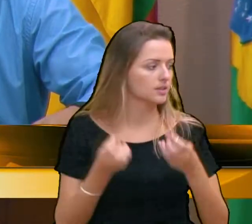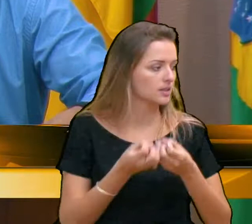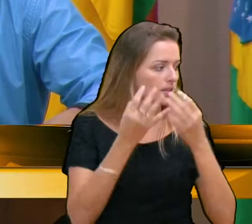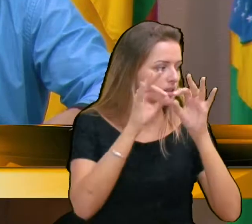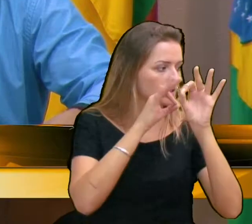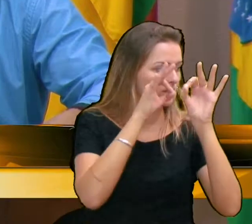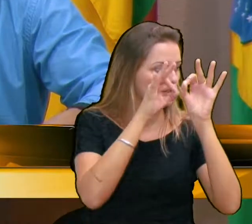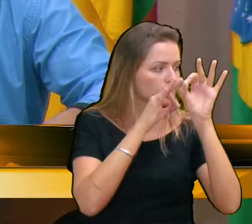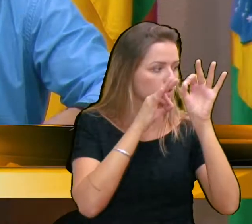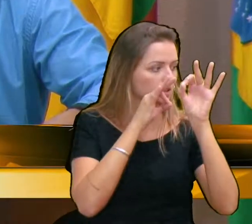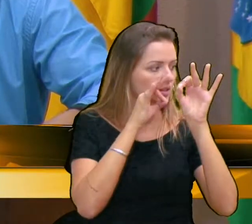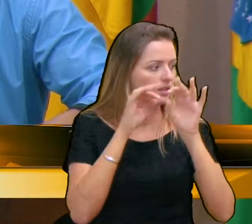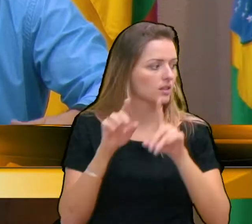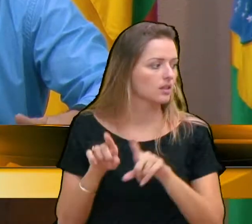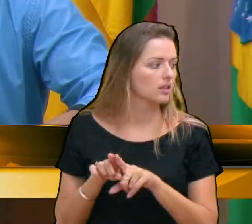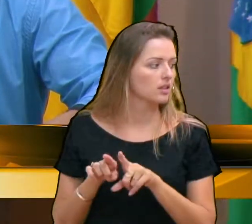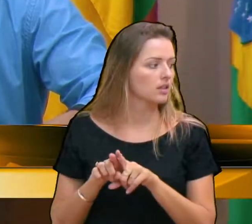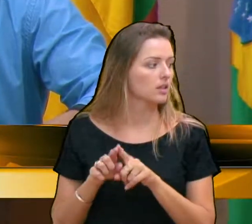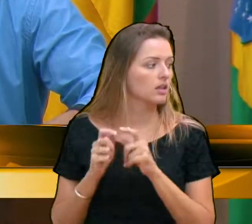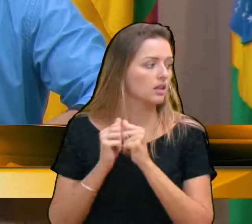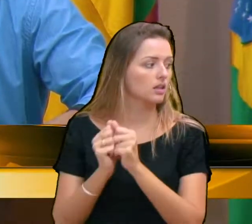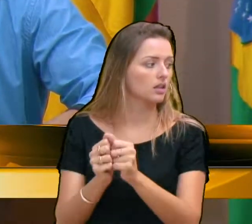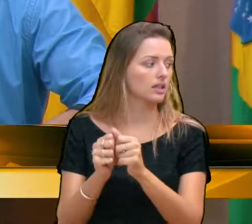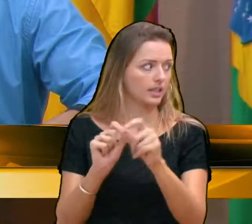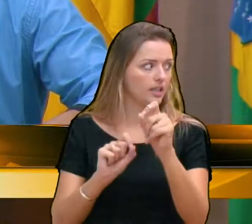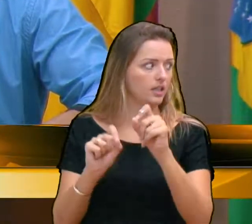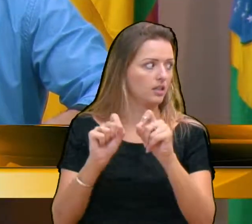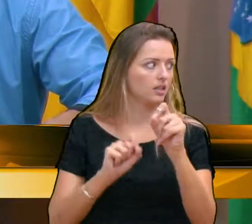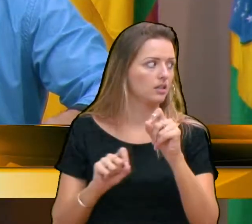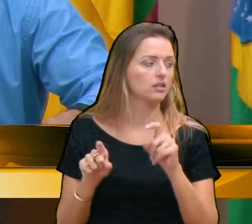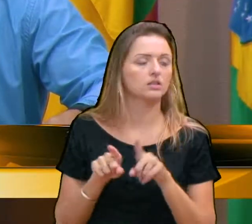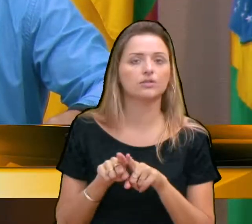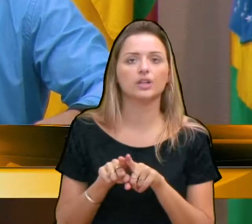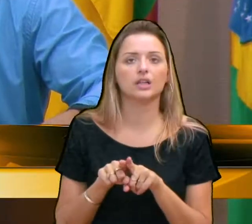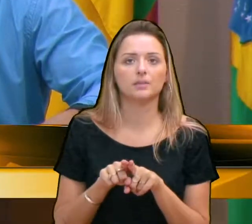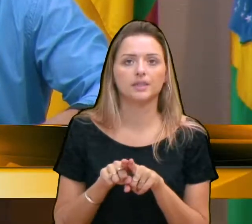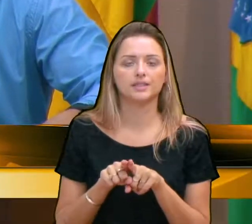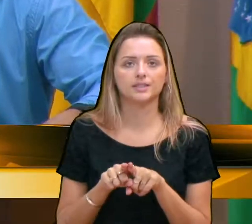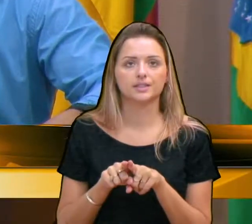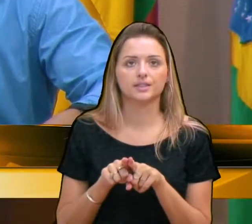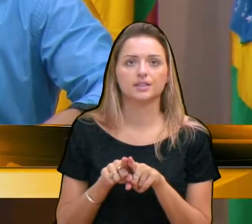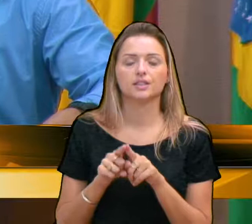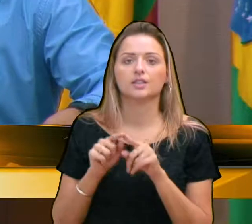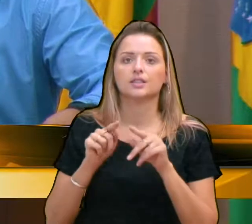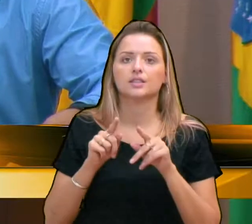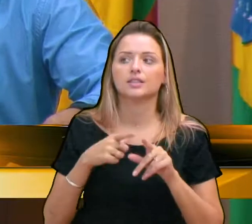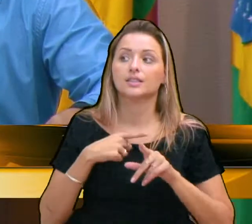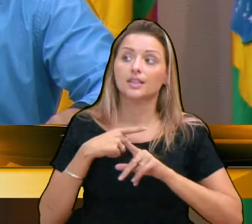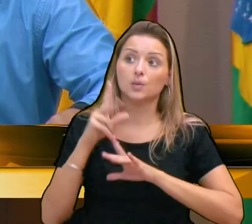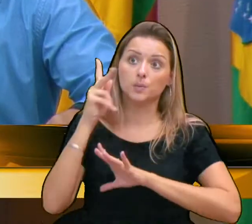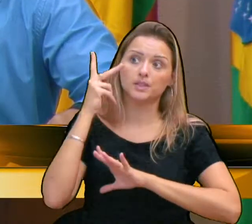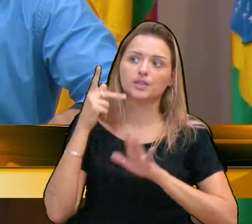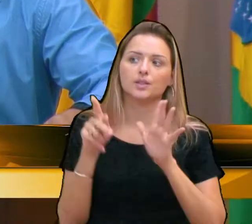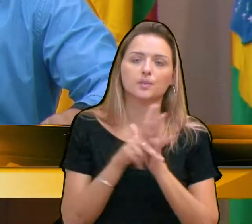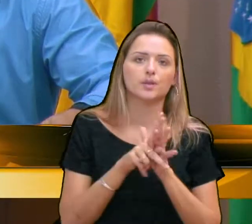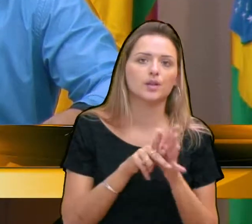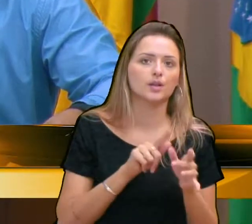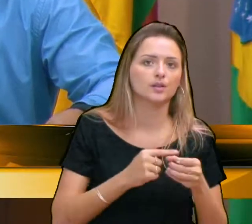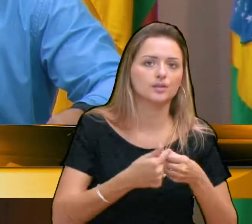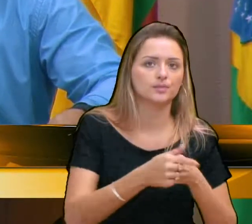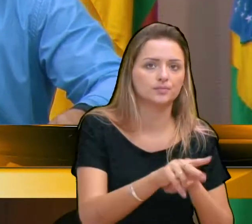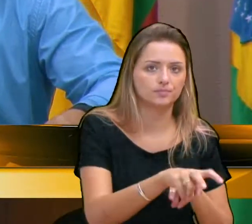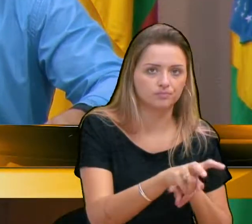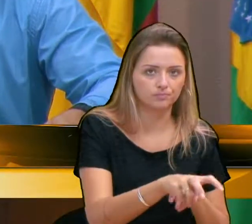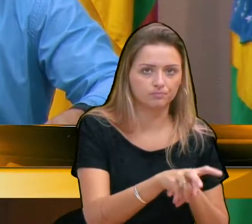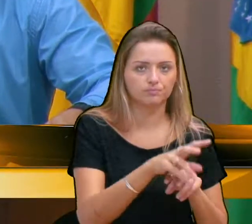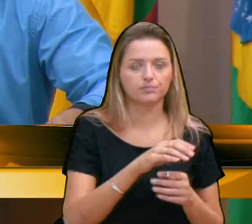gente com muito orgulho carrega na história como agricultor. Mas o que me